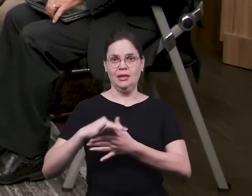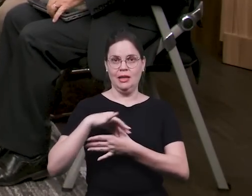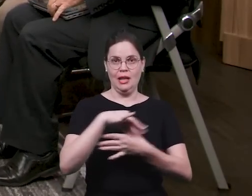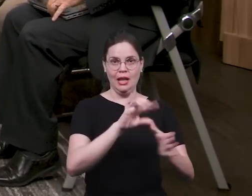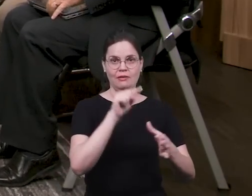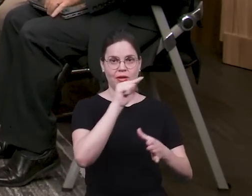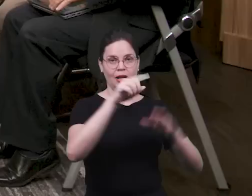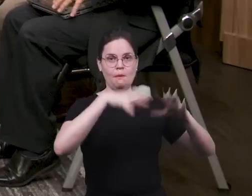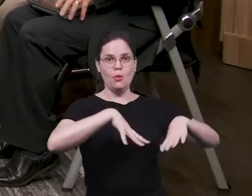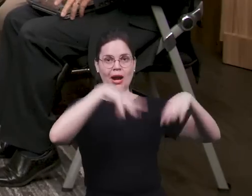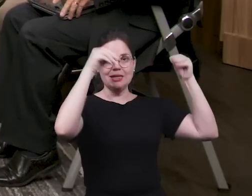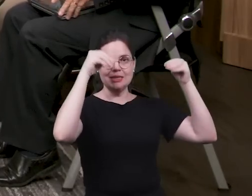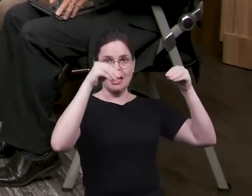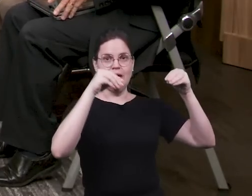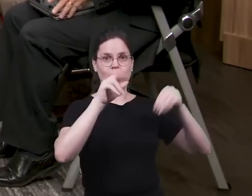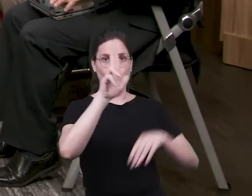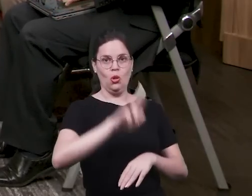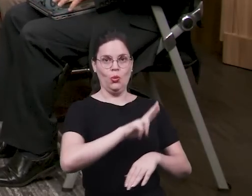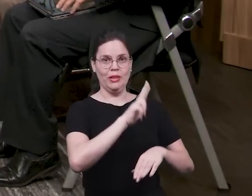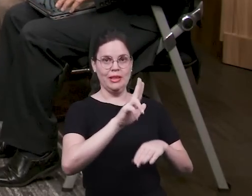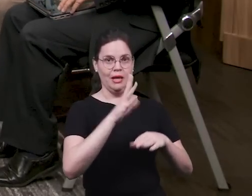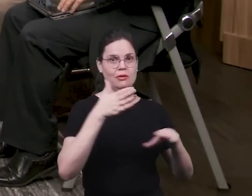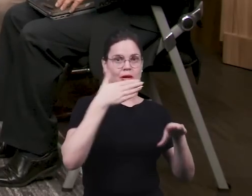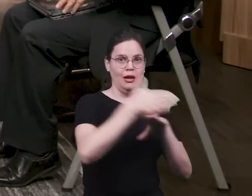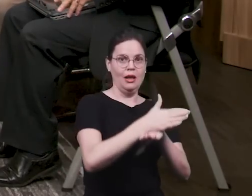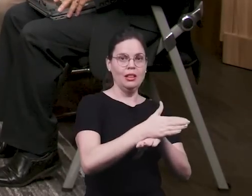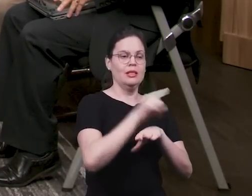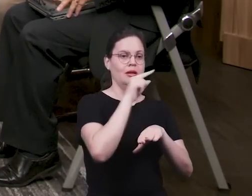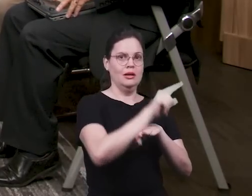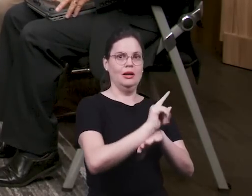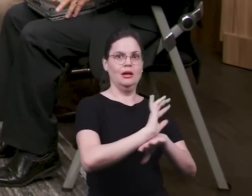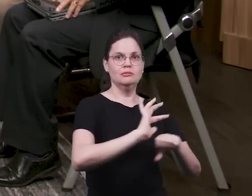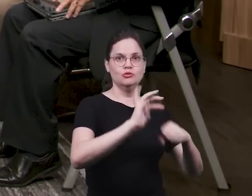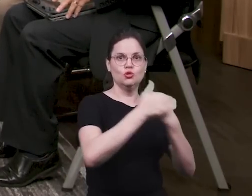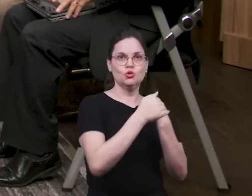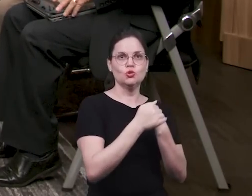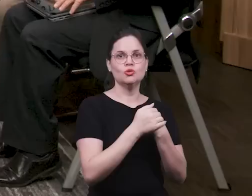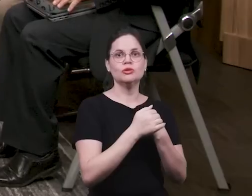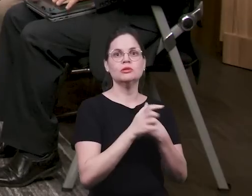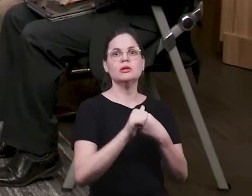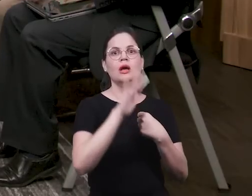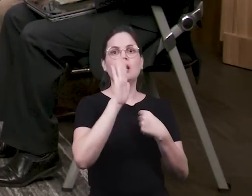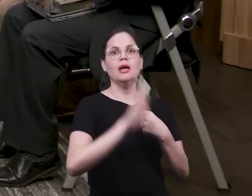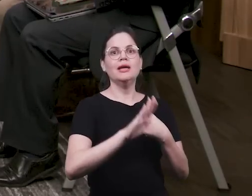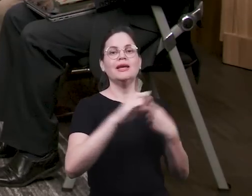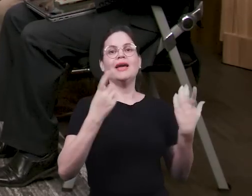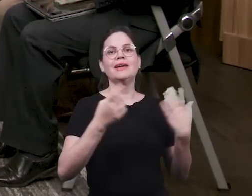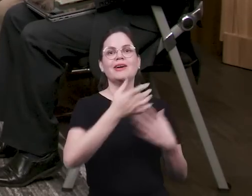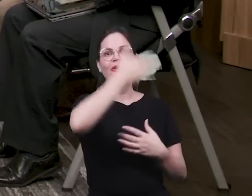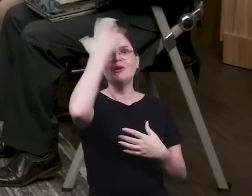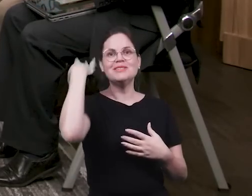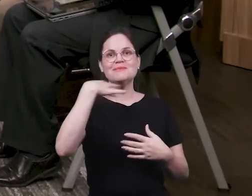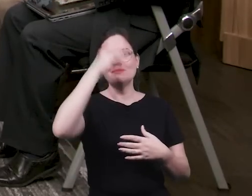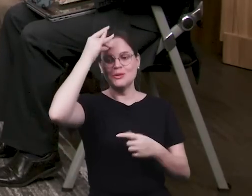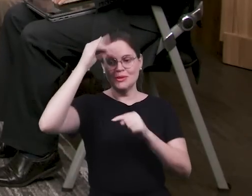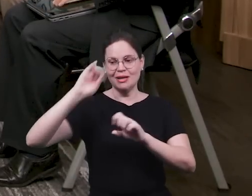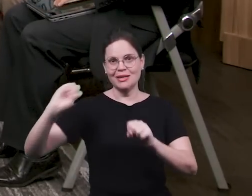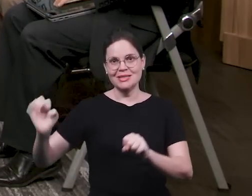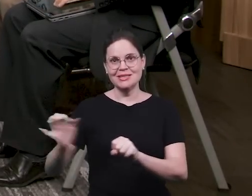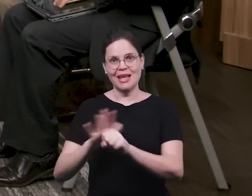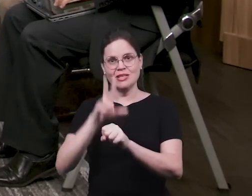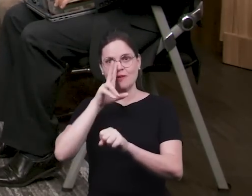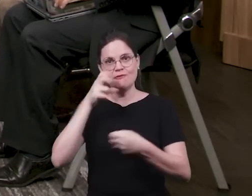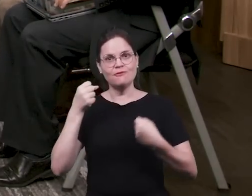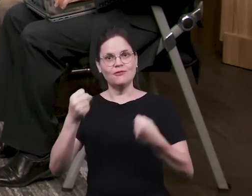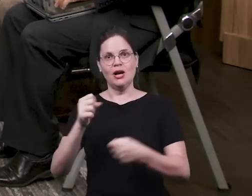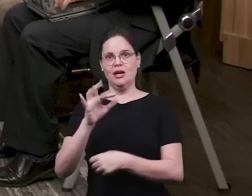Lutero para o castelo, né? E o espírito aqui que opera é o espírito de fortaleza. Amém. E ele escreve